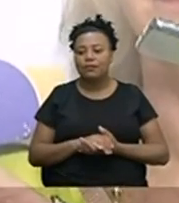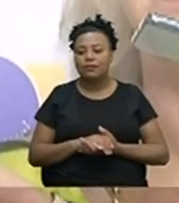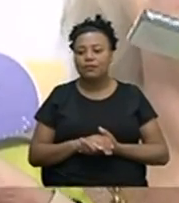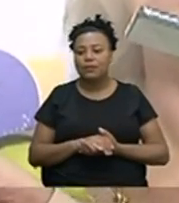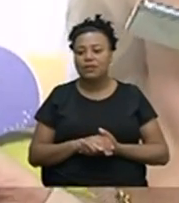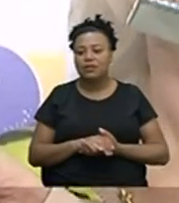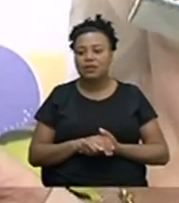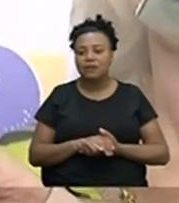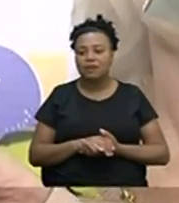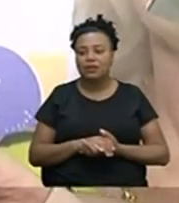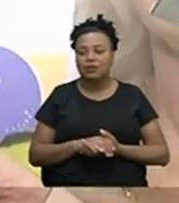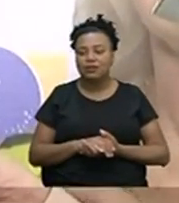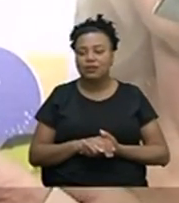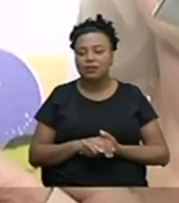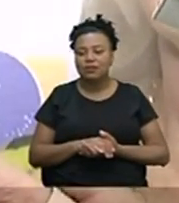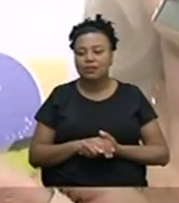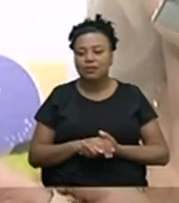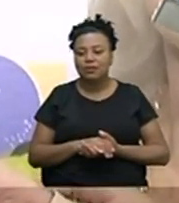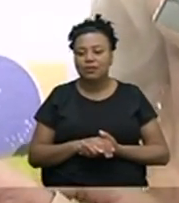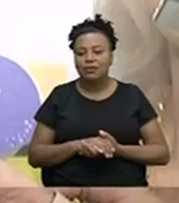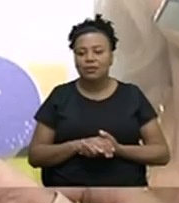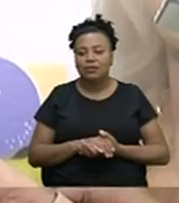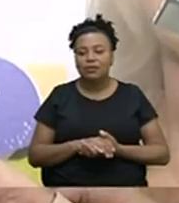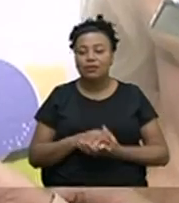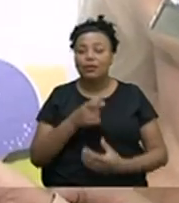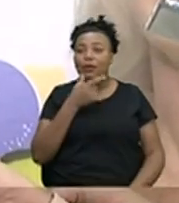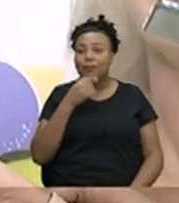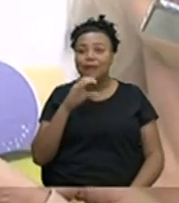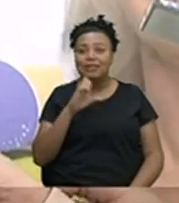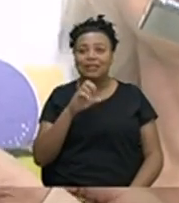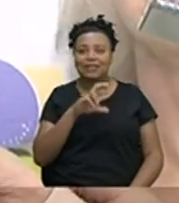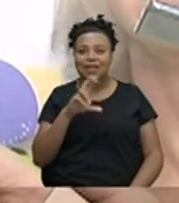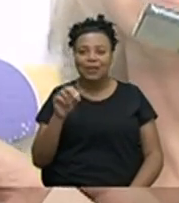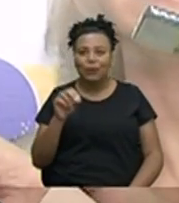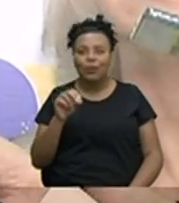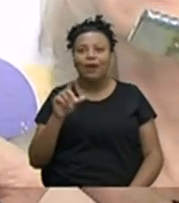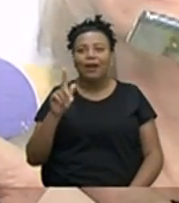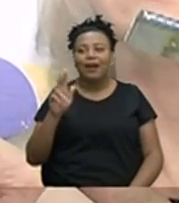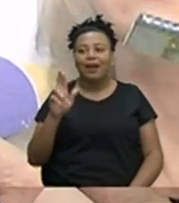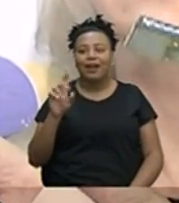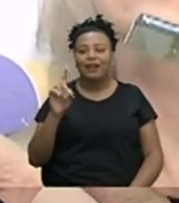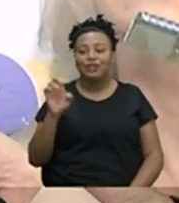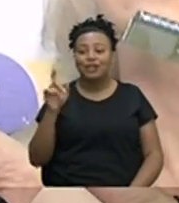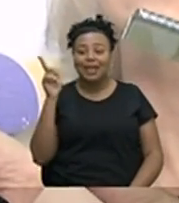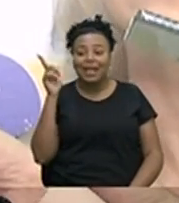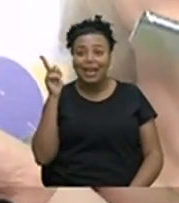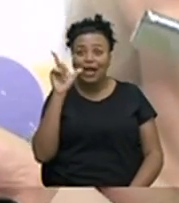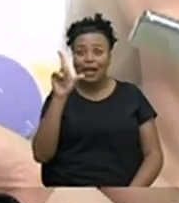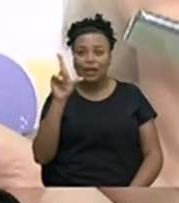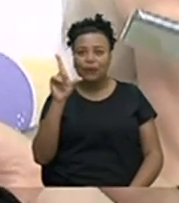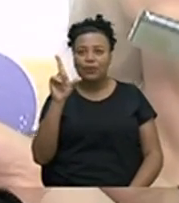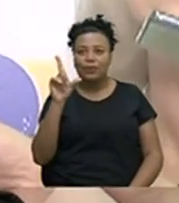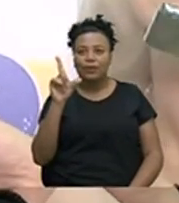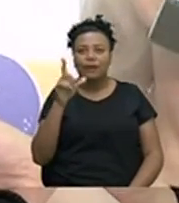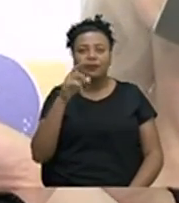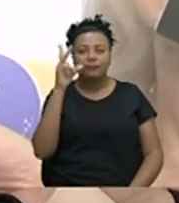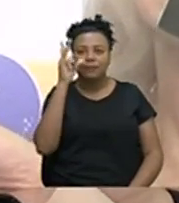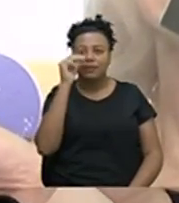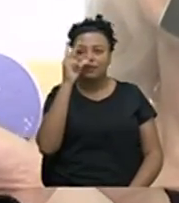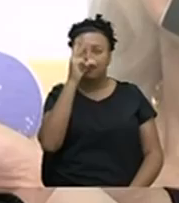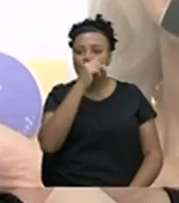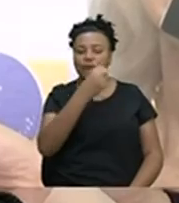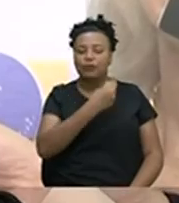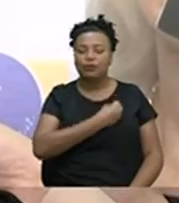Nós temos aqui o resultado de Cerro Grande do Sul. Cerro Grande do Sul foi eleito o prefeito